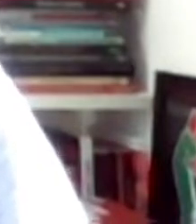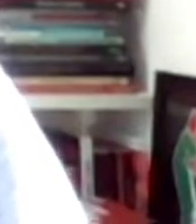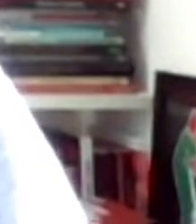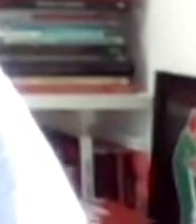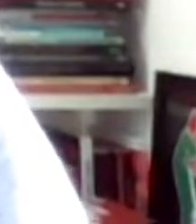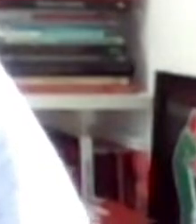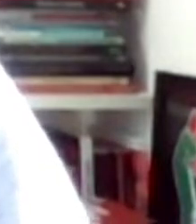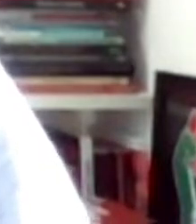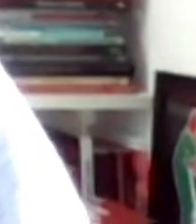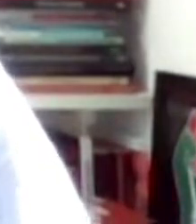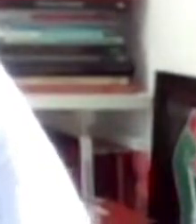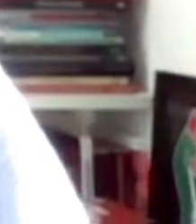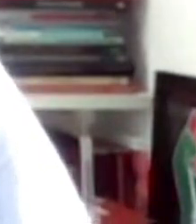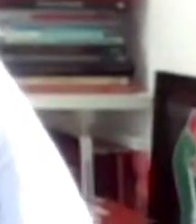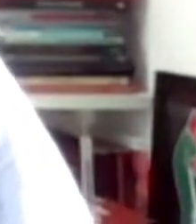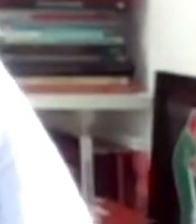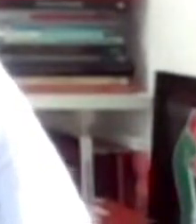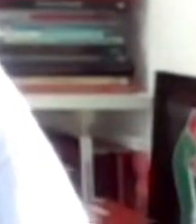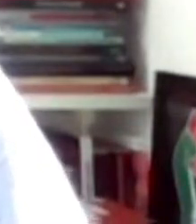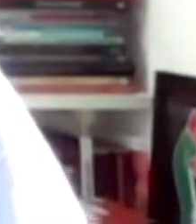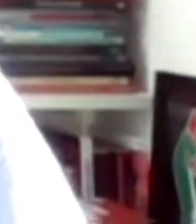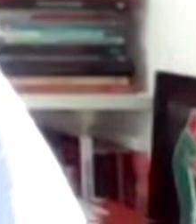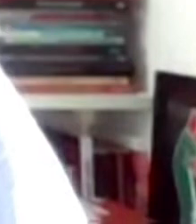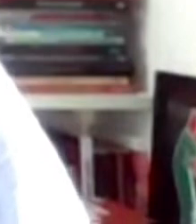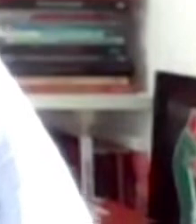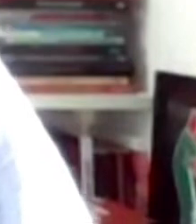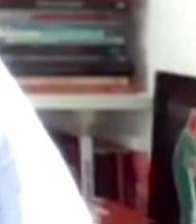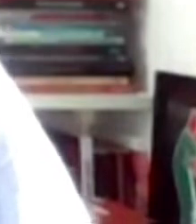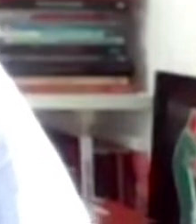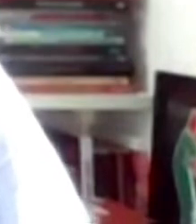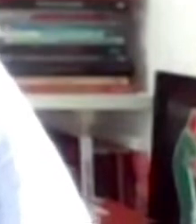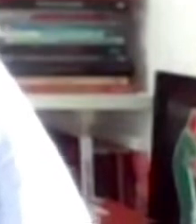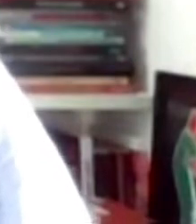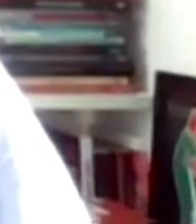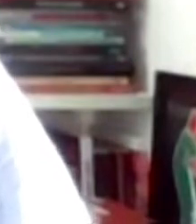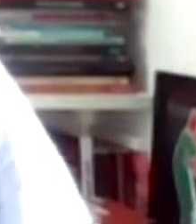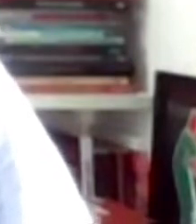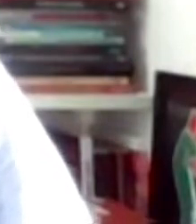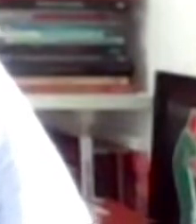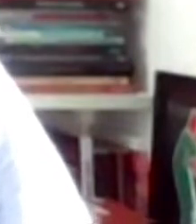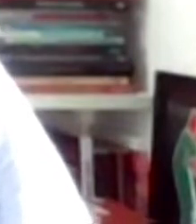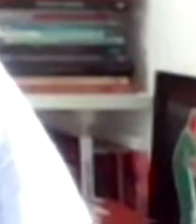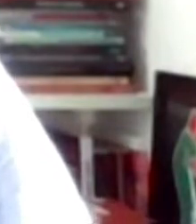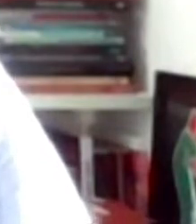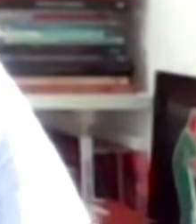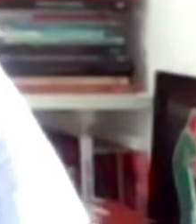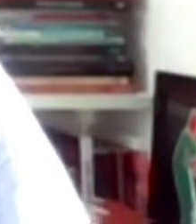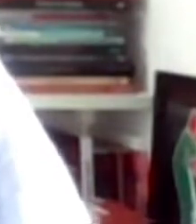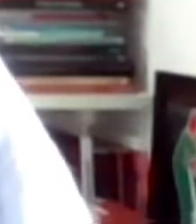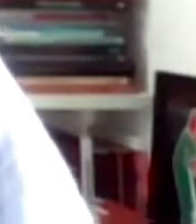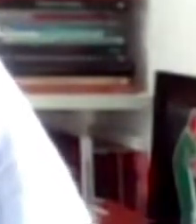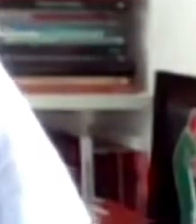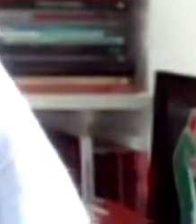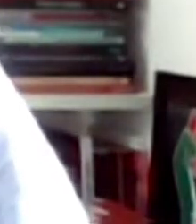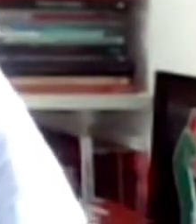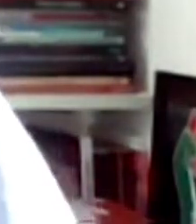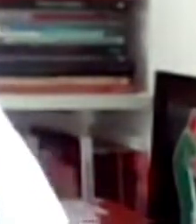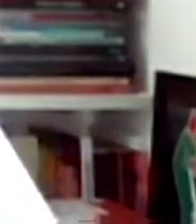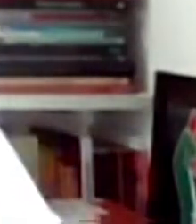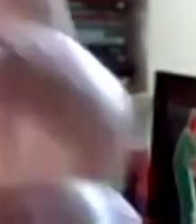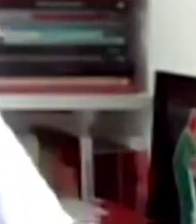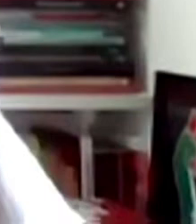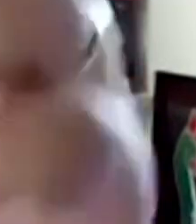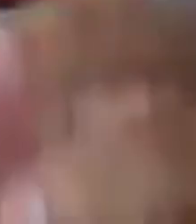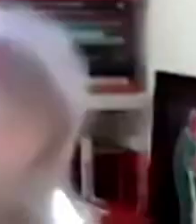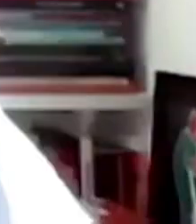resguardar e garantir os devidos direitos e fazer o concurso diretamente para docentes, que para a realidade brasileira ficou consignado com